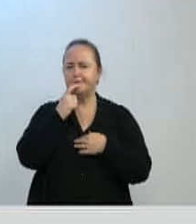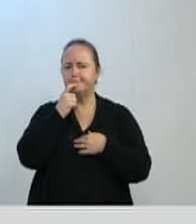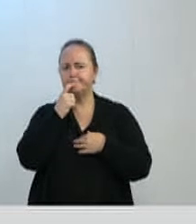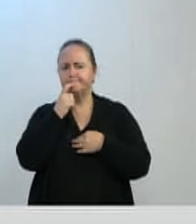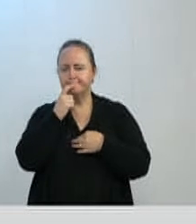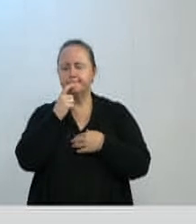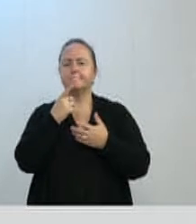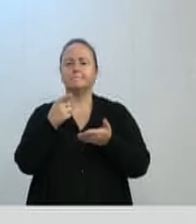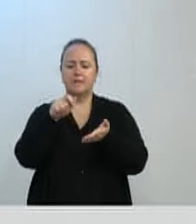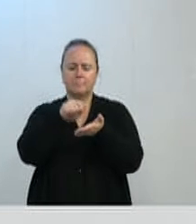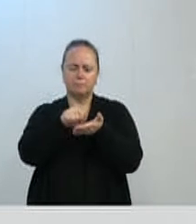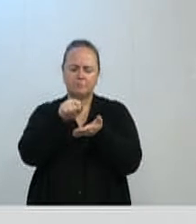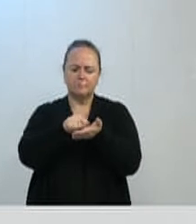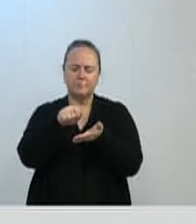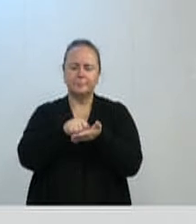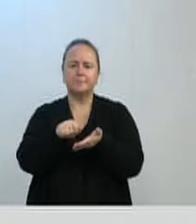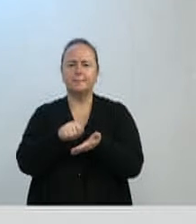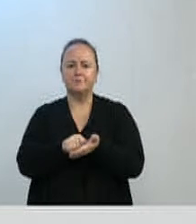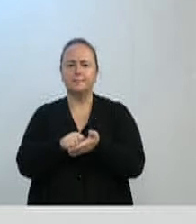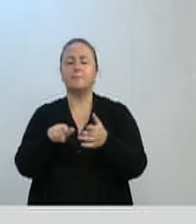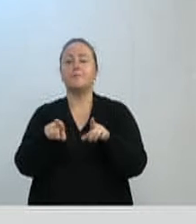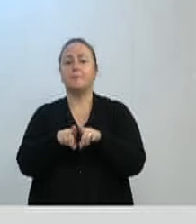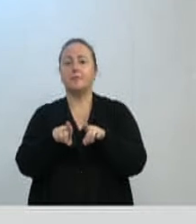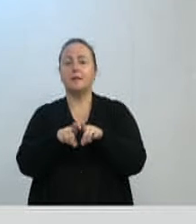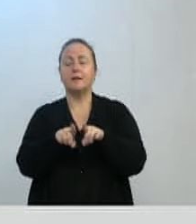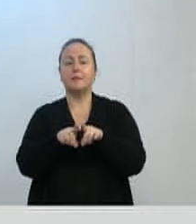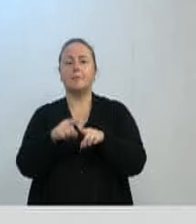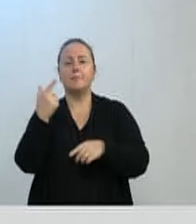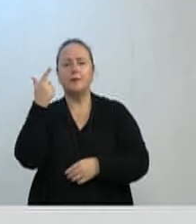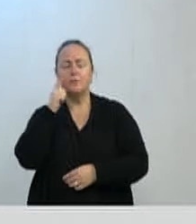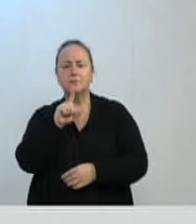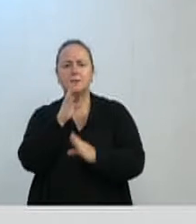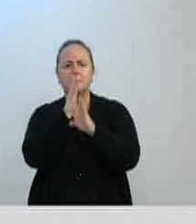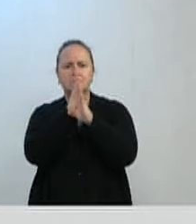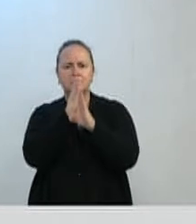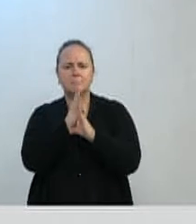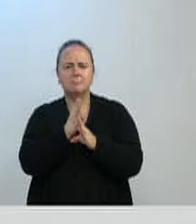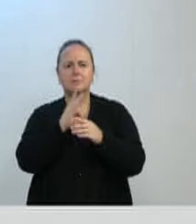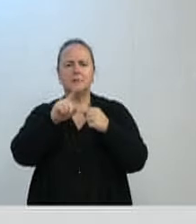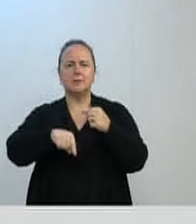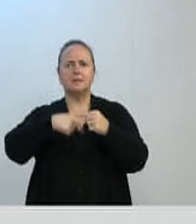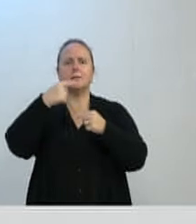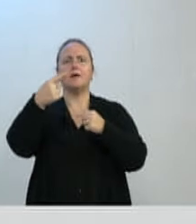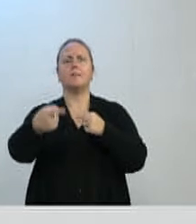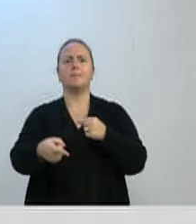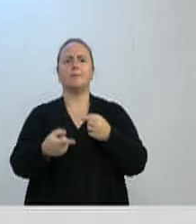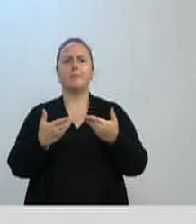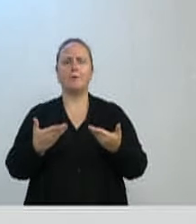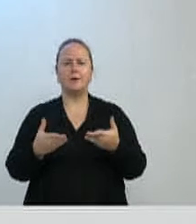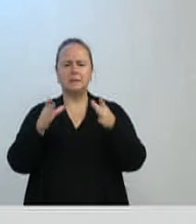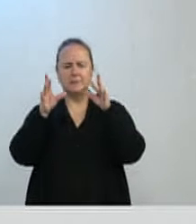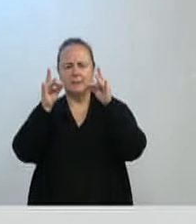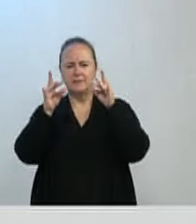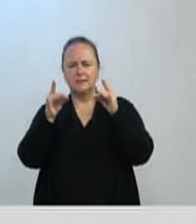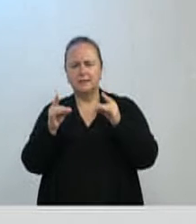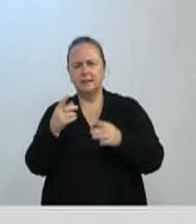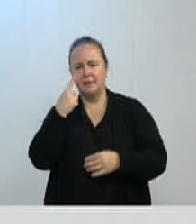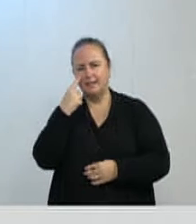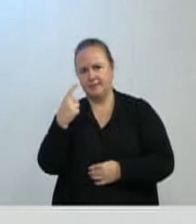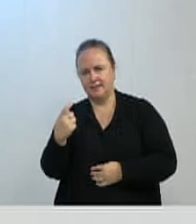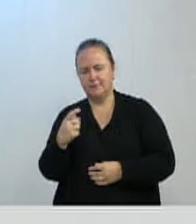marcando, e também para poder identificar, e depois tem uns outros que têm os detalhes mais